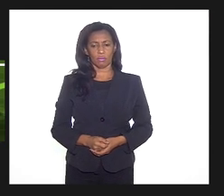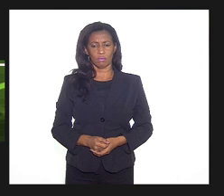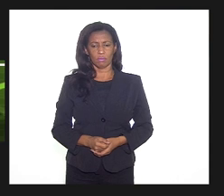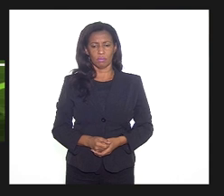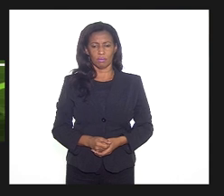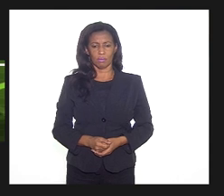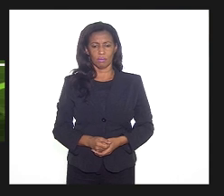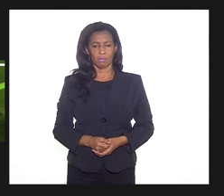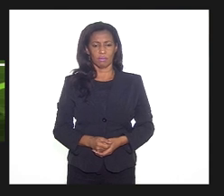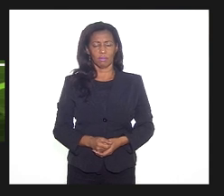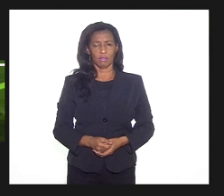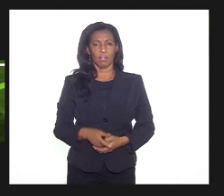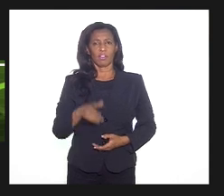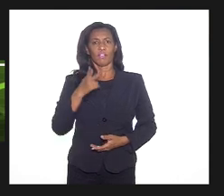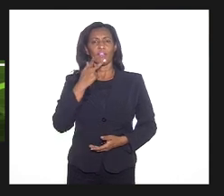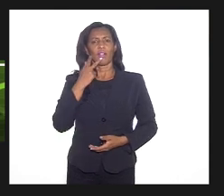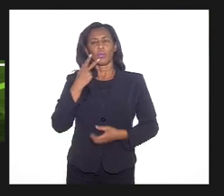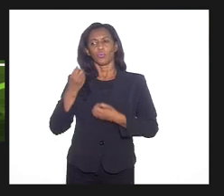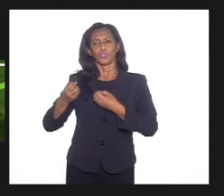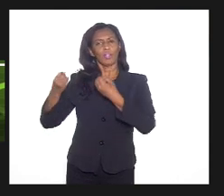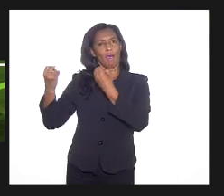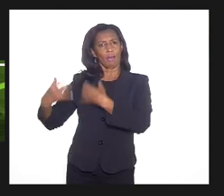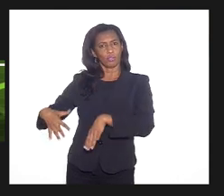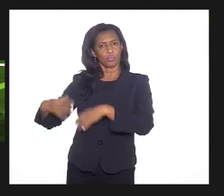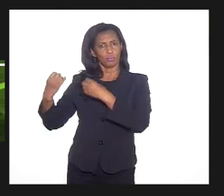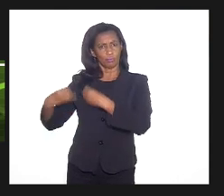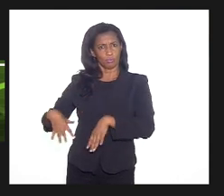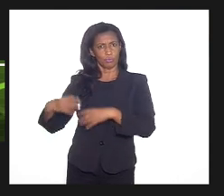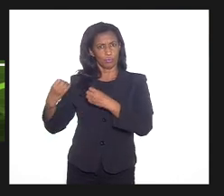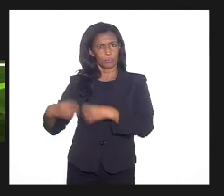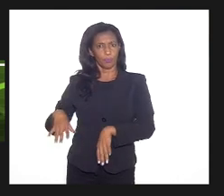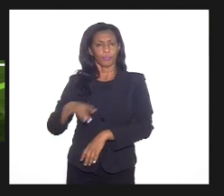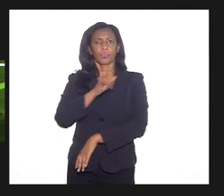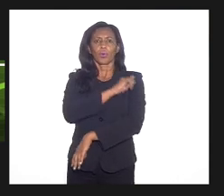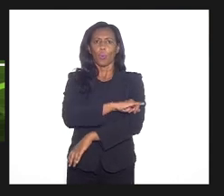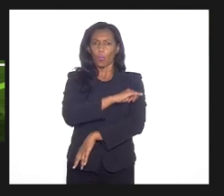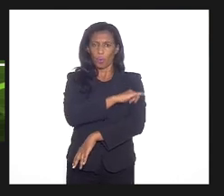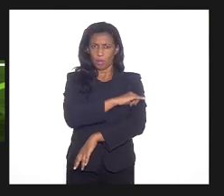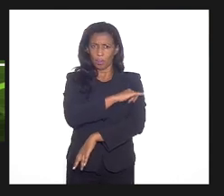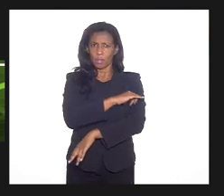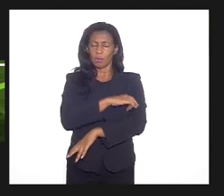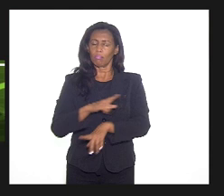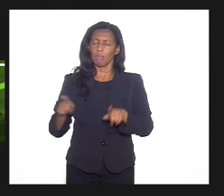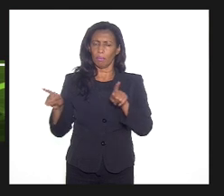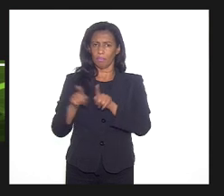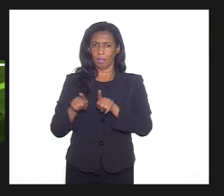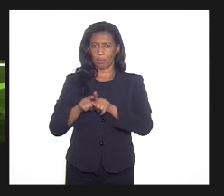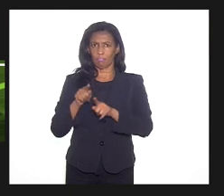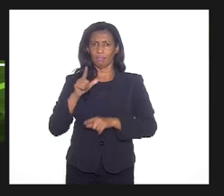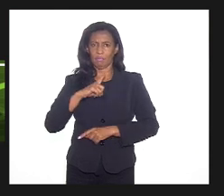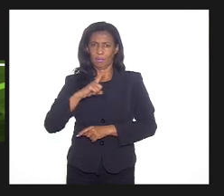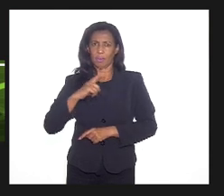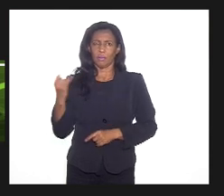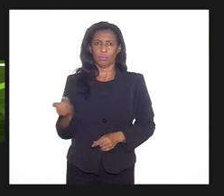Passando ao quadro de despesas, no Rio de Janeiro vem também cumprindo o seu papel